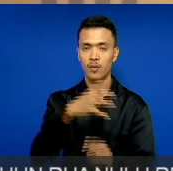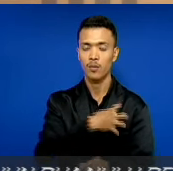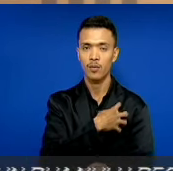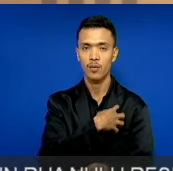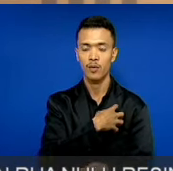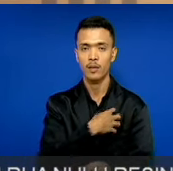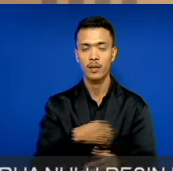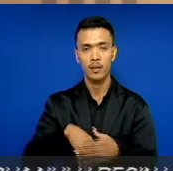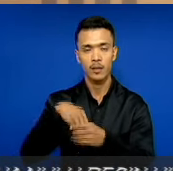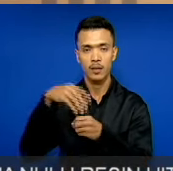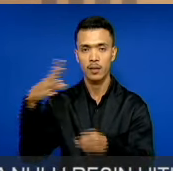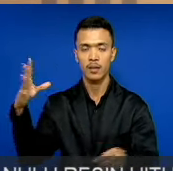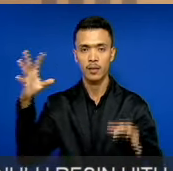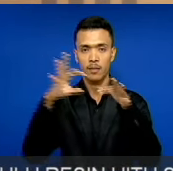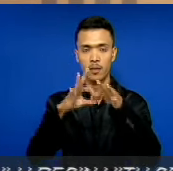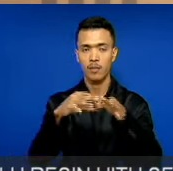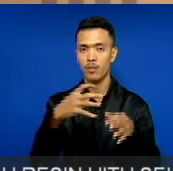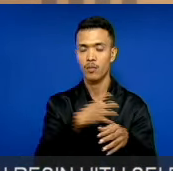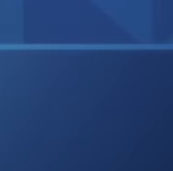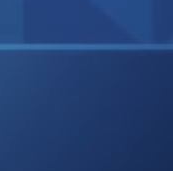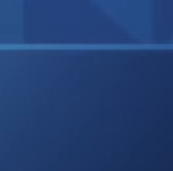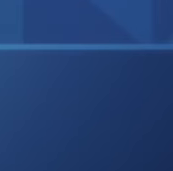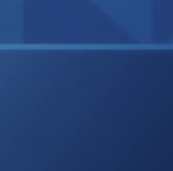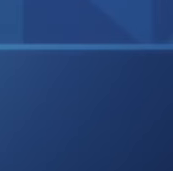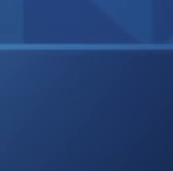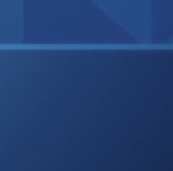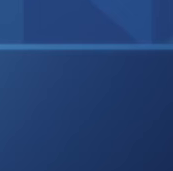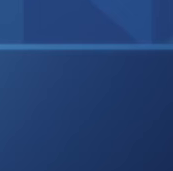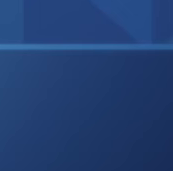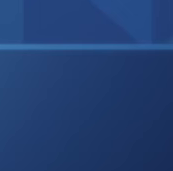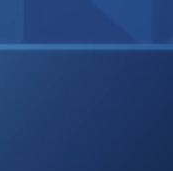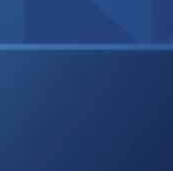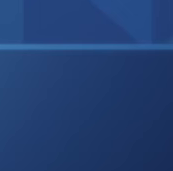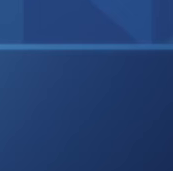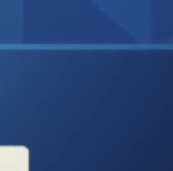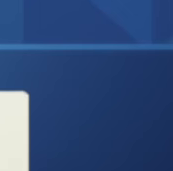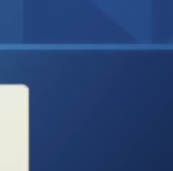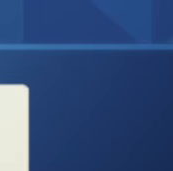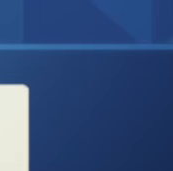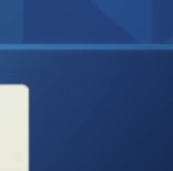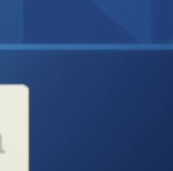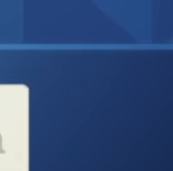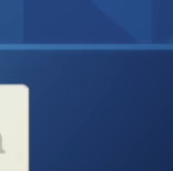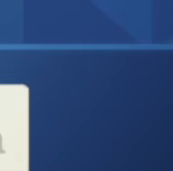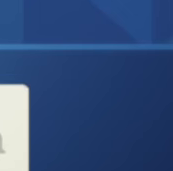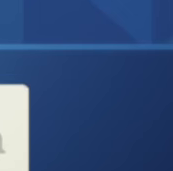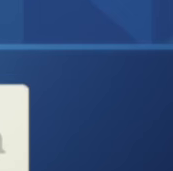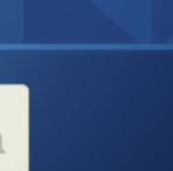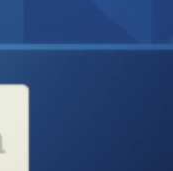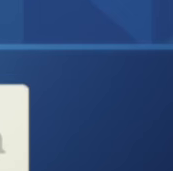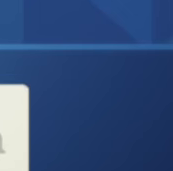se demite membro polícia nebe la cohi entre. Hai, telespectadores satu hetan informasi aktuais